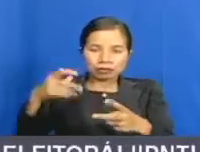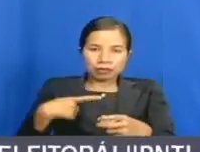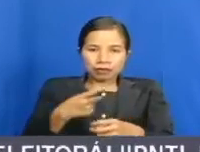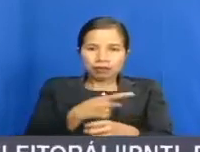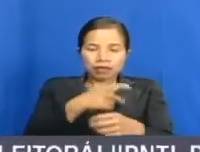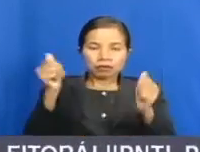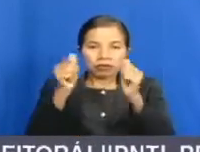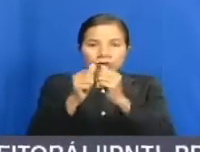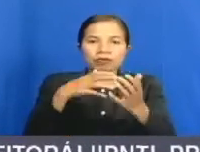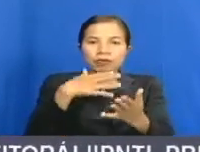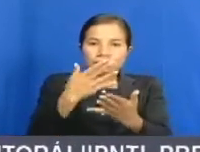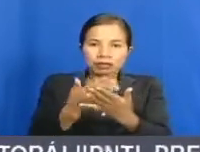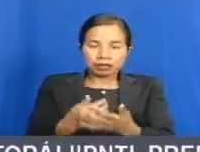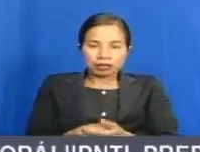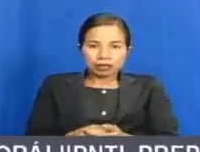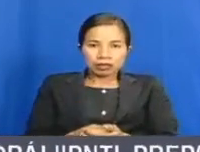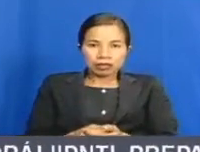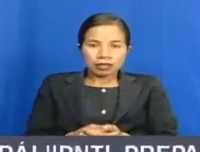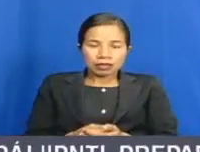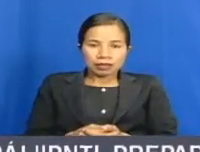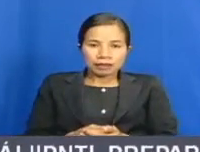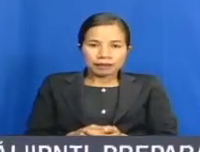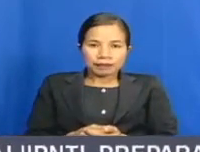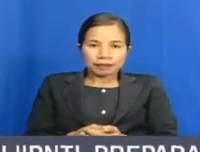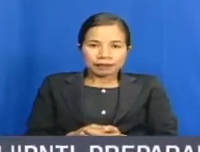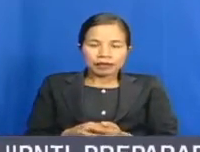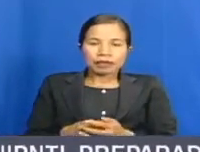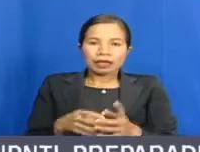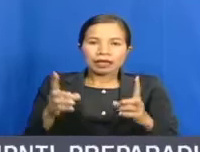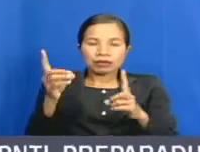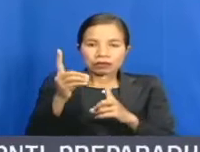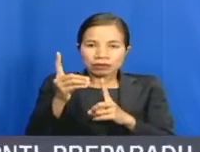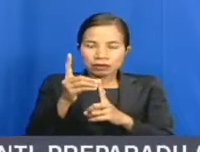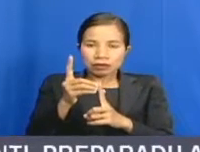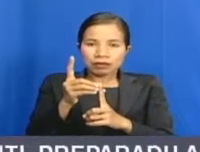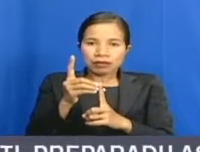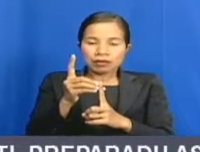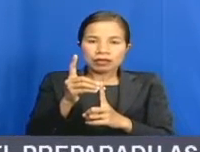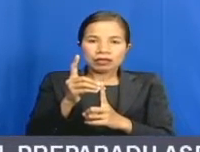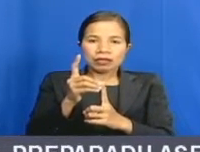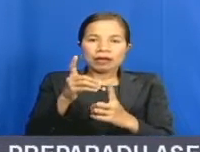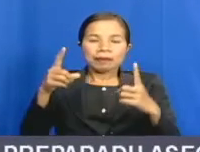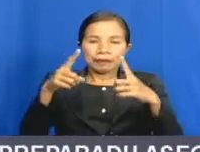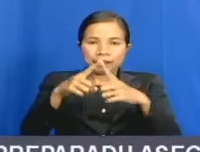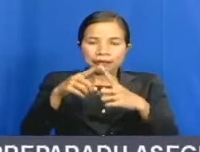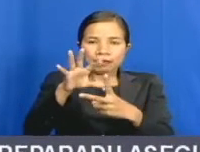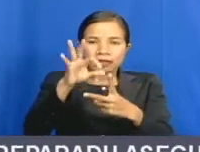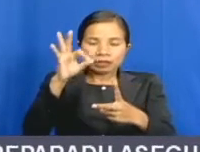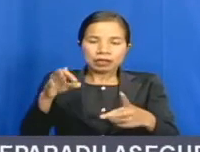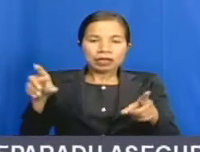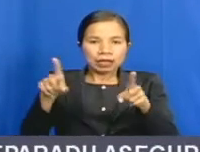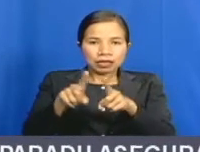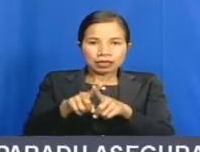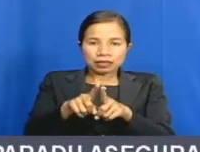com sucesso. Marca loro da eleições. Na prerrogativa da Sua